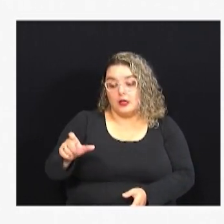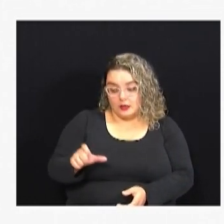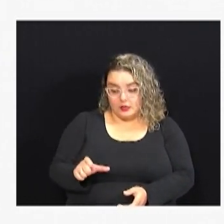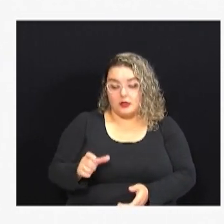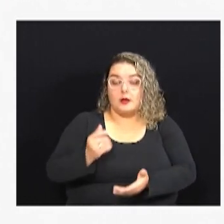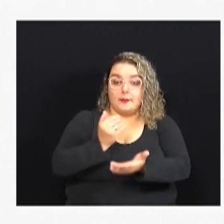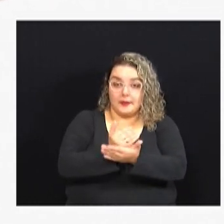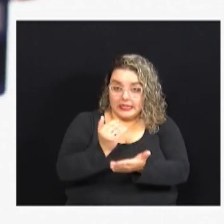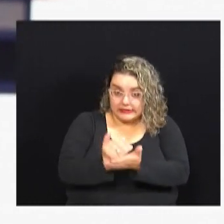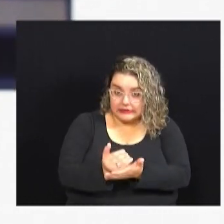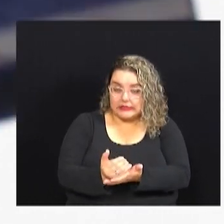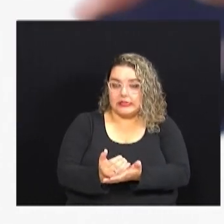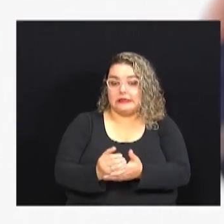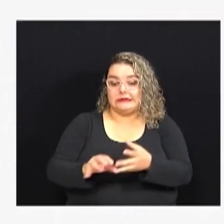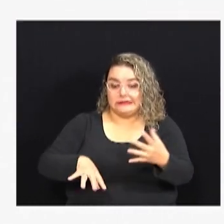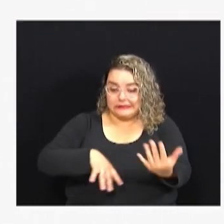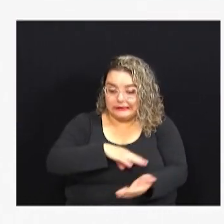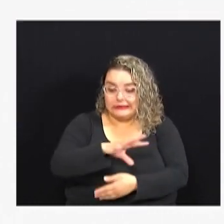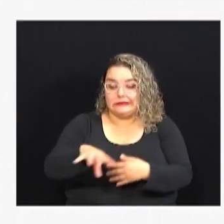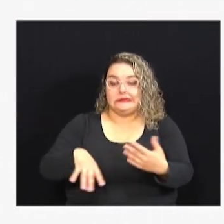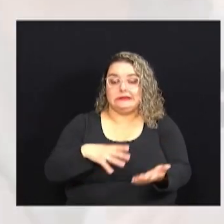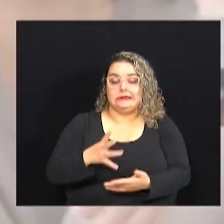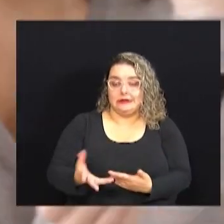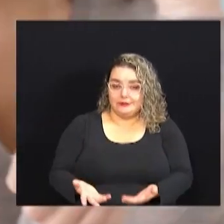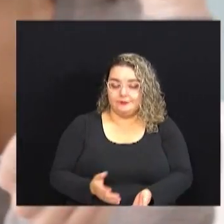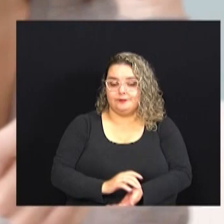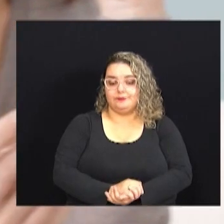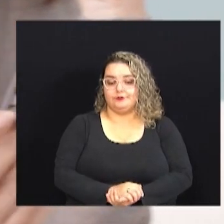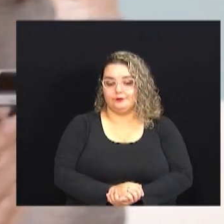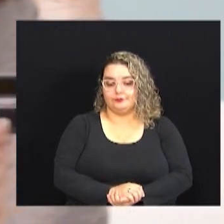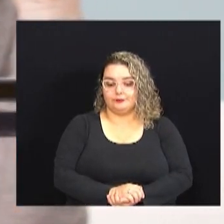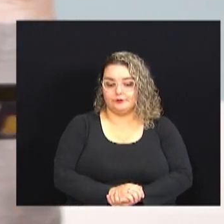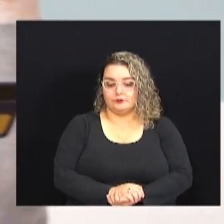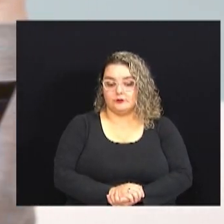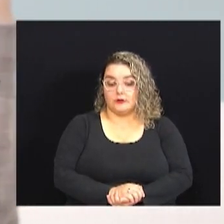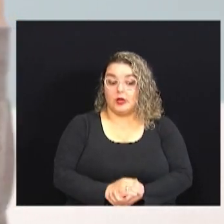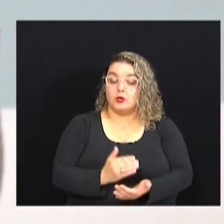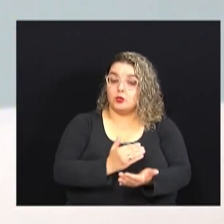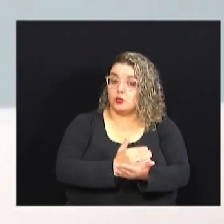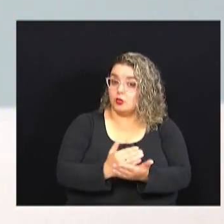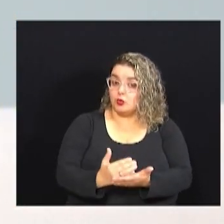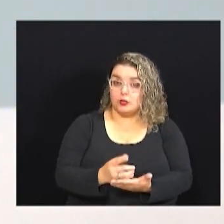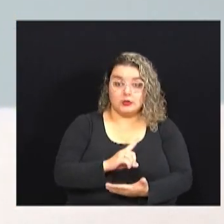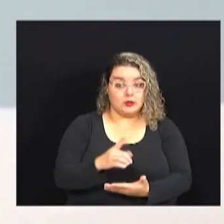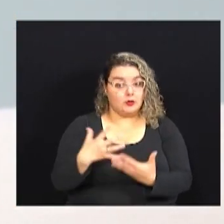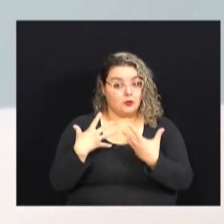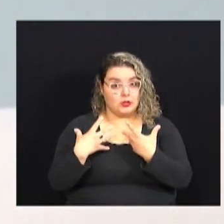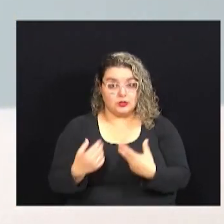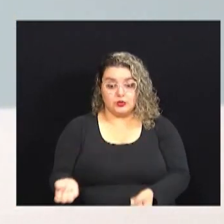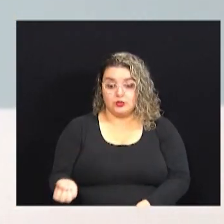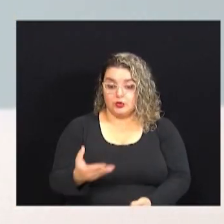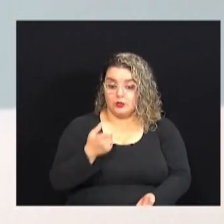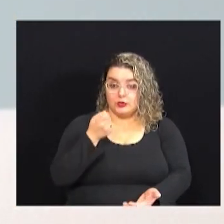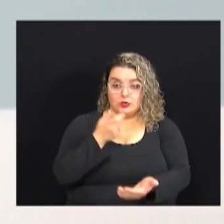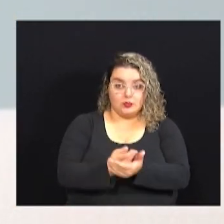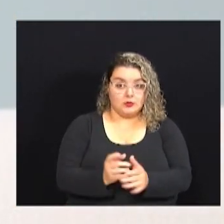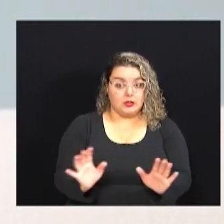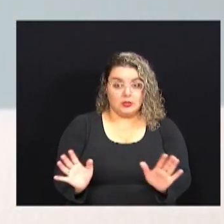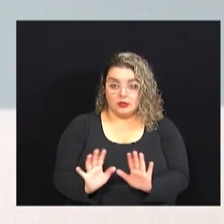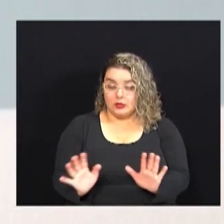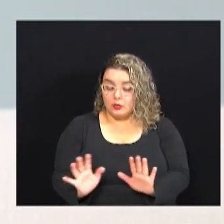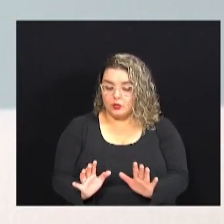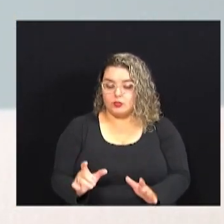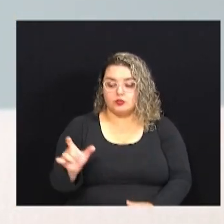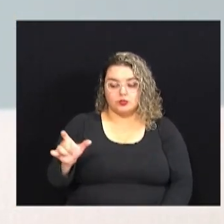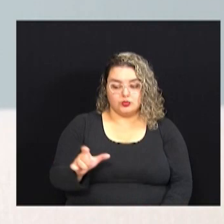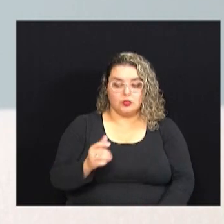parcelar a parcela, né, e tá aí meio enrolado com as contas? Olha, inicialmente não assuma novas compras, né? Não faça novas